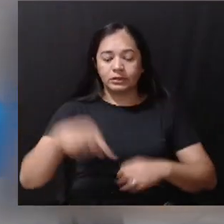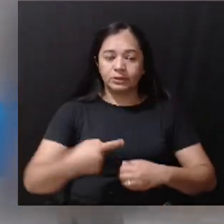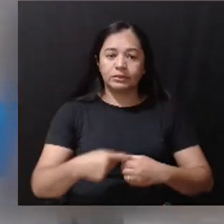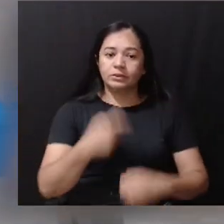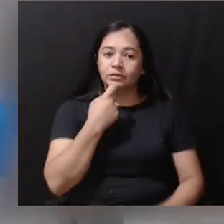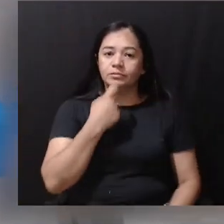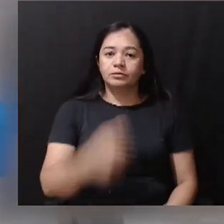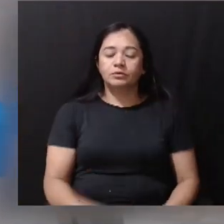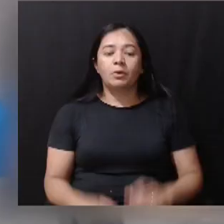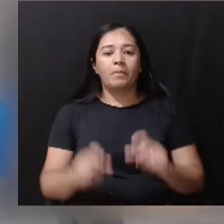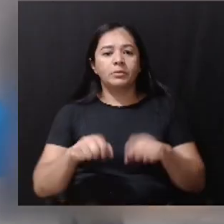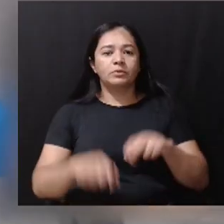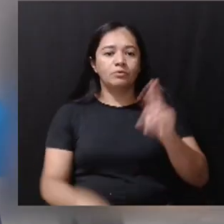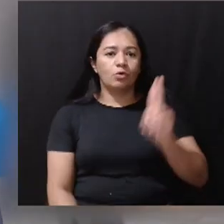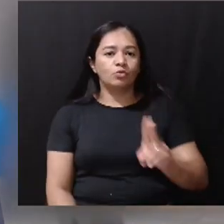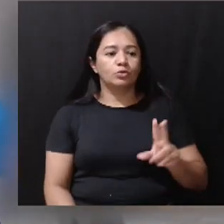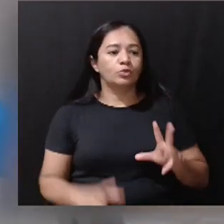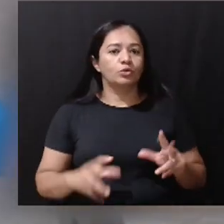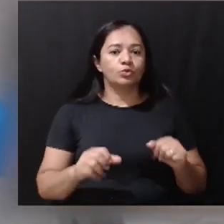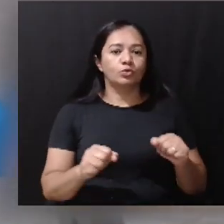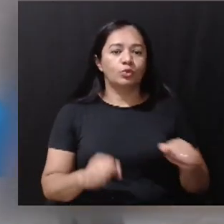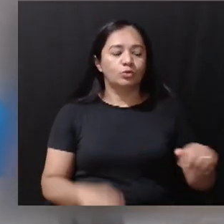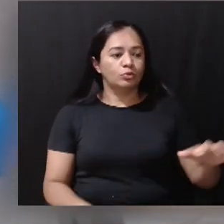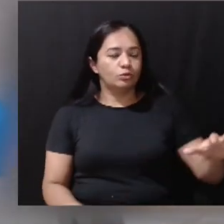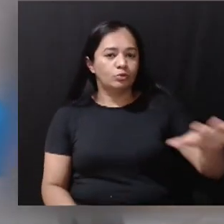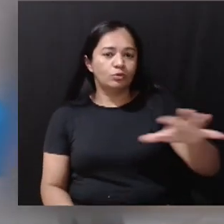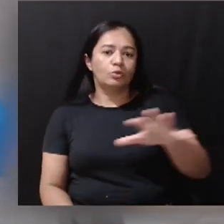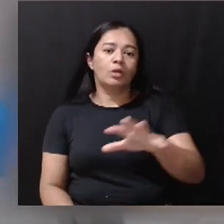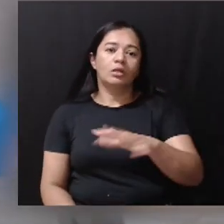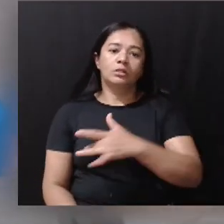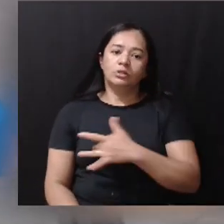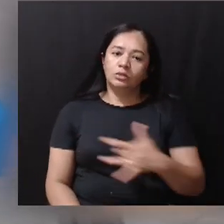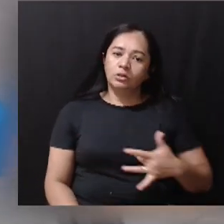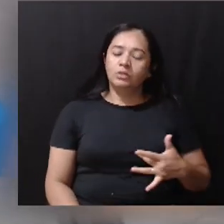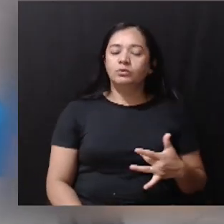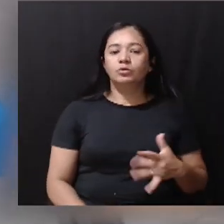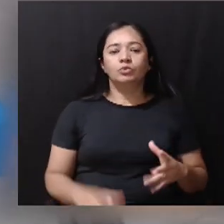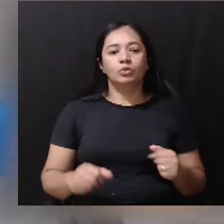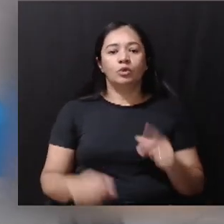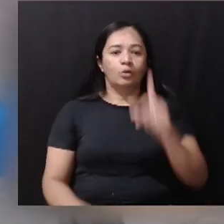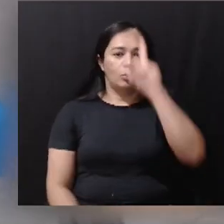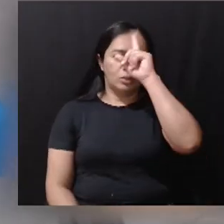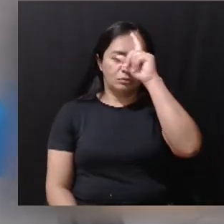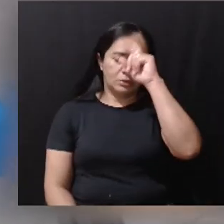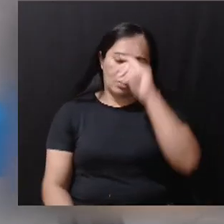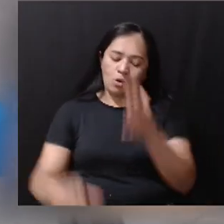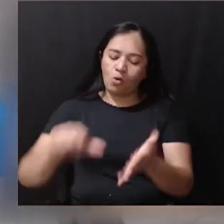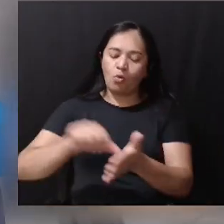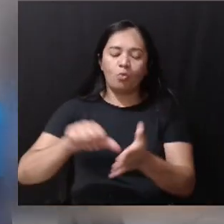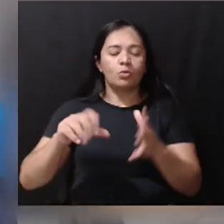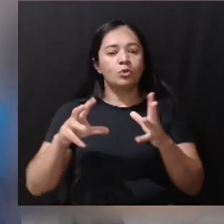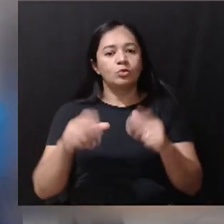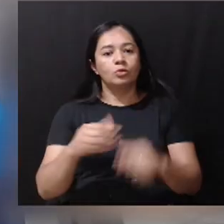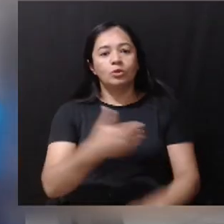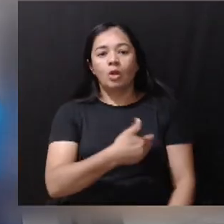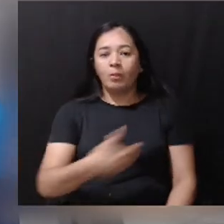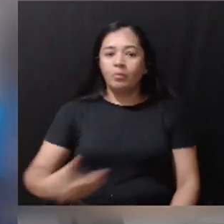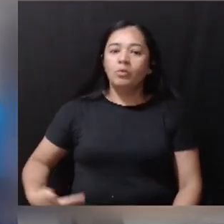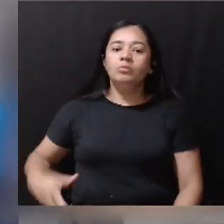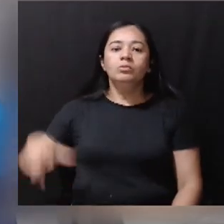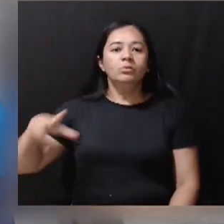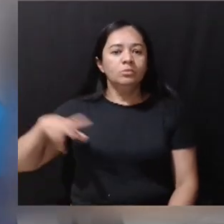utilizado em todas as unidades de saúde, as UPAs, hospitais, enfim, públicos e privados, né, para que a gente